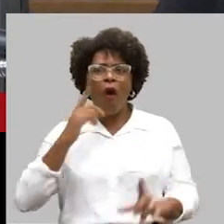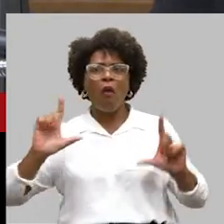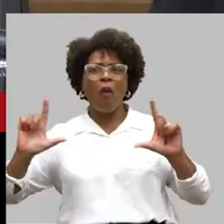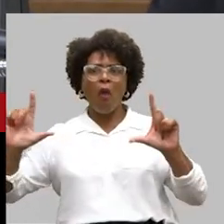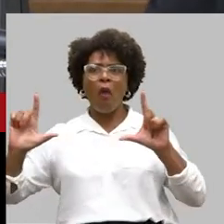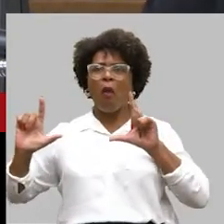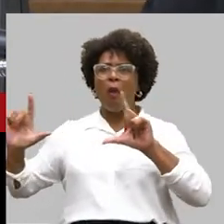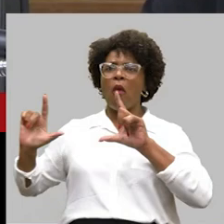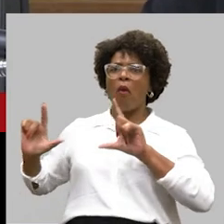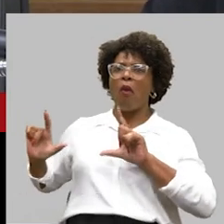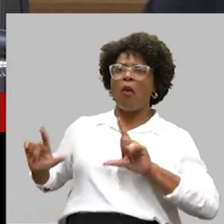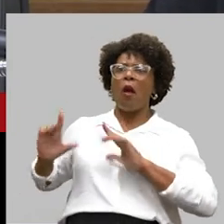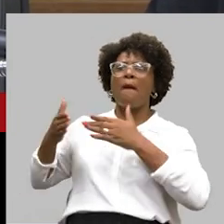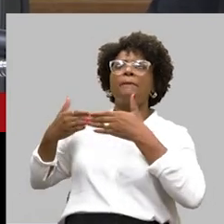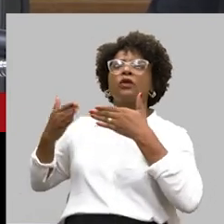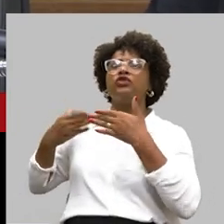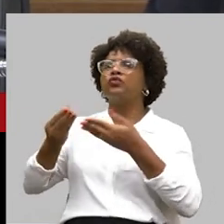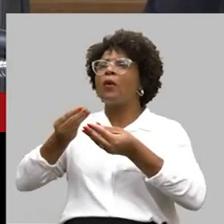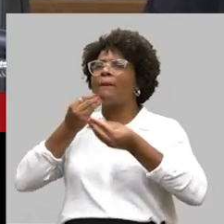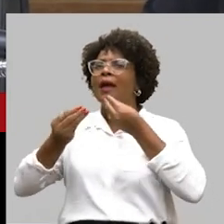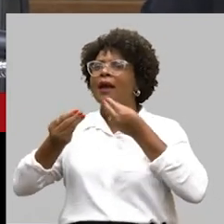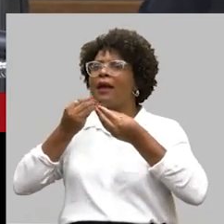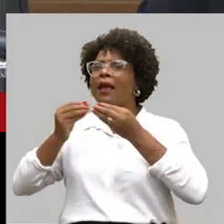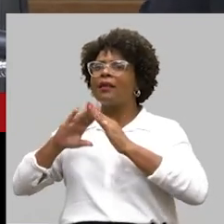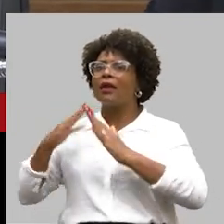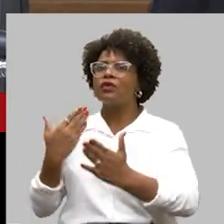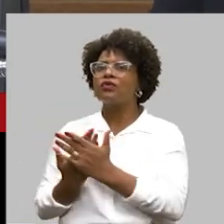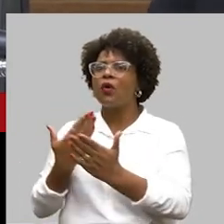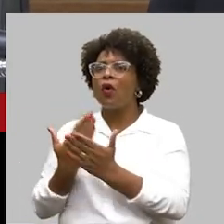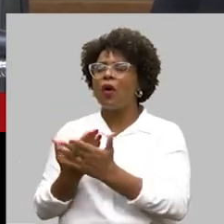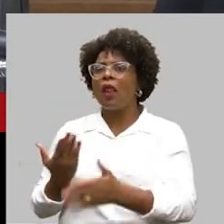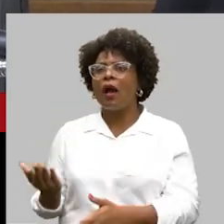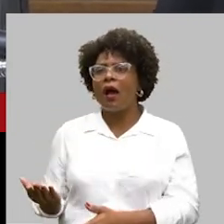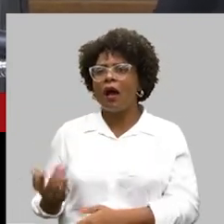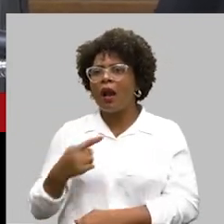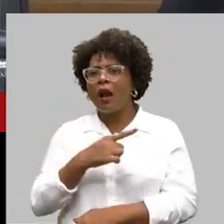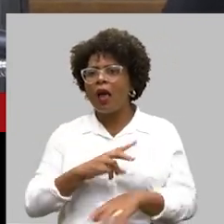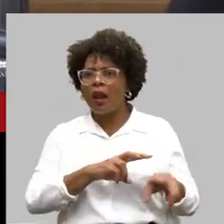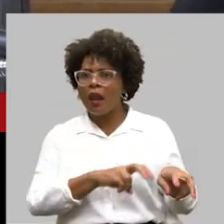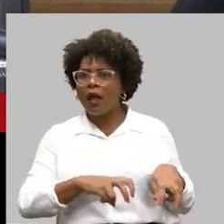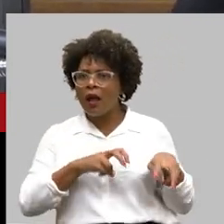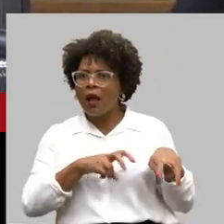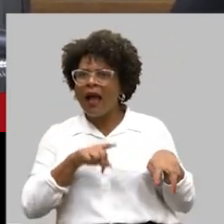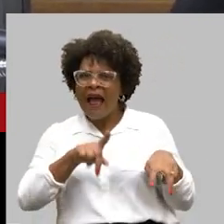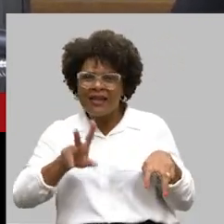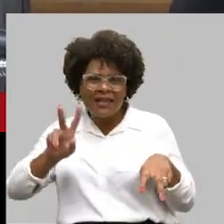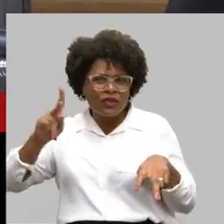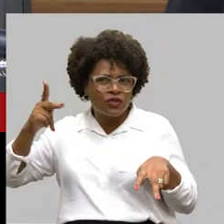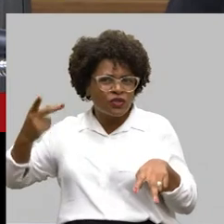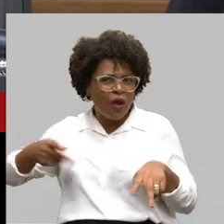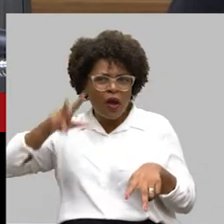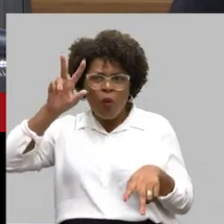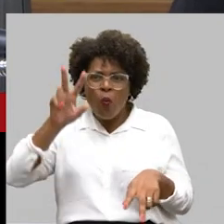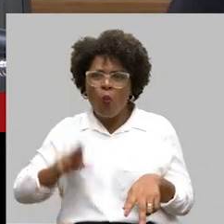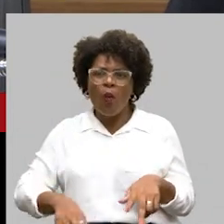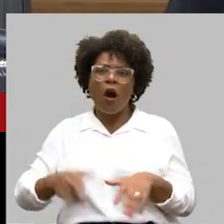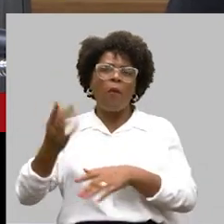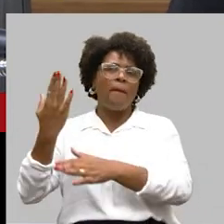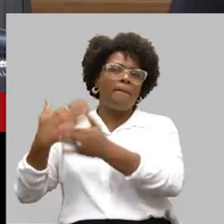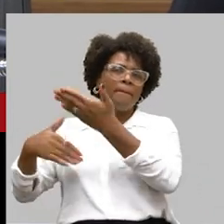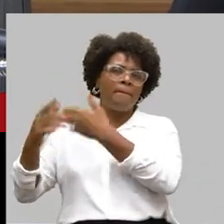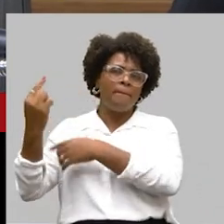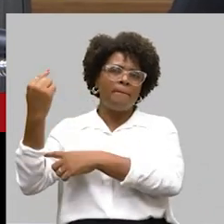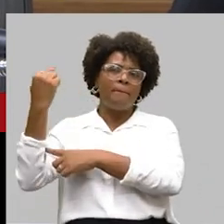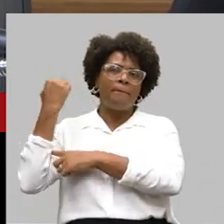das escolas famílias agrícolas ess história se repete desde a legislatura passada quando aqui a gente chegou